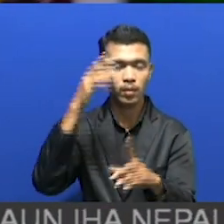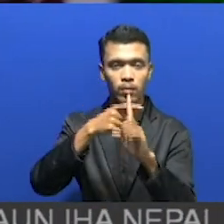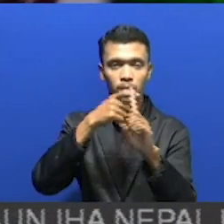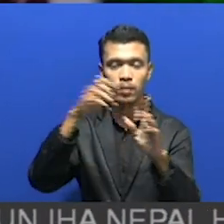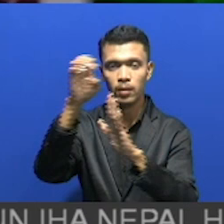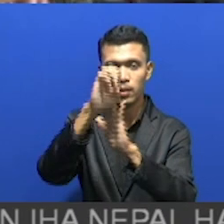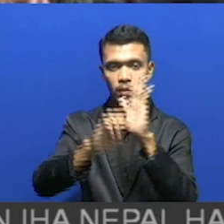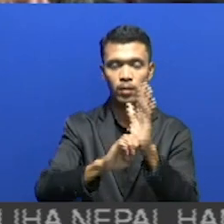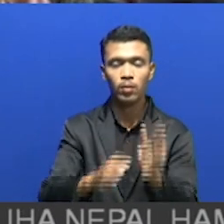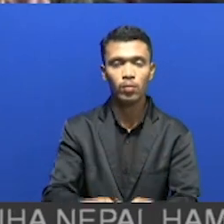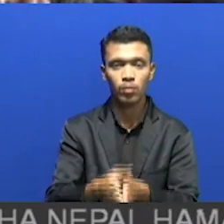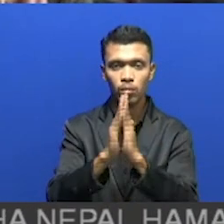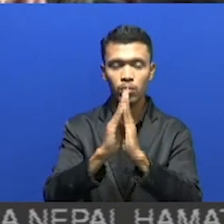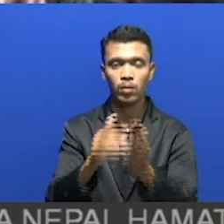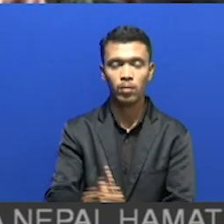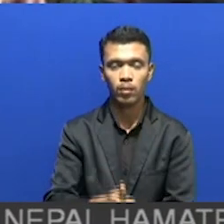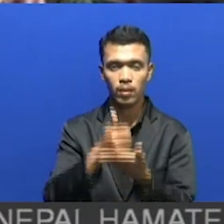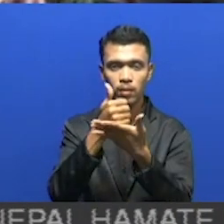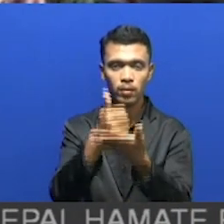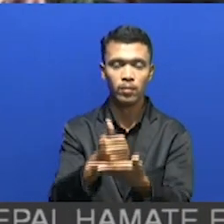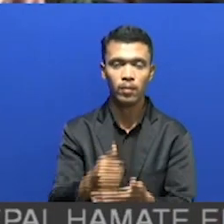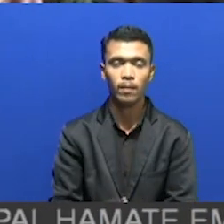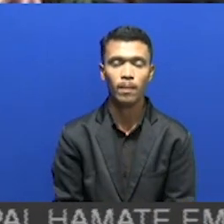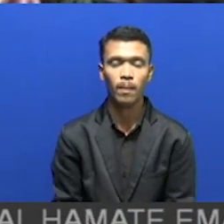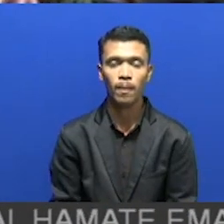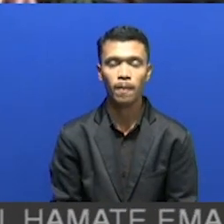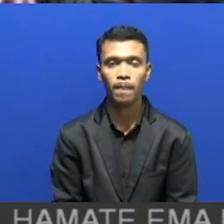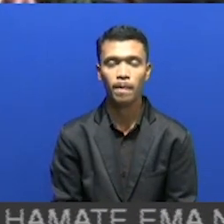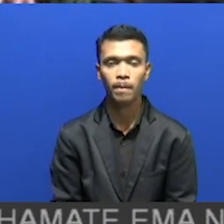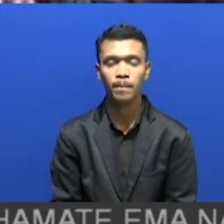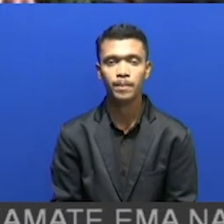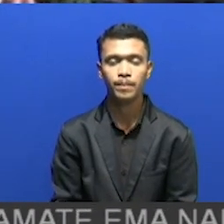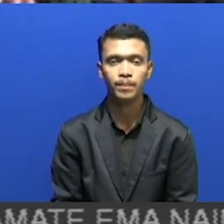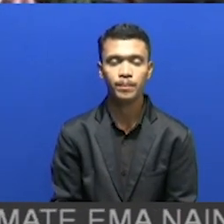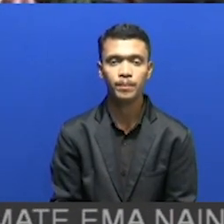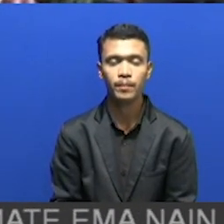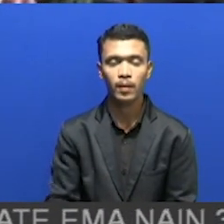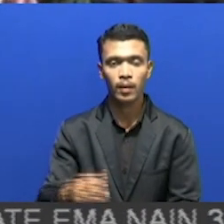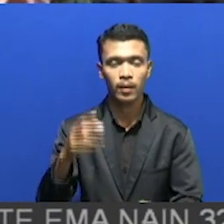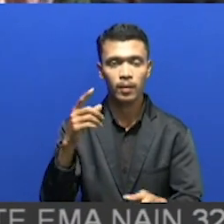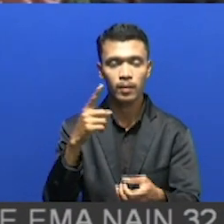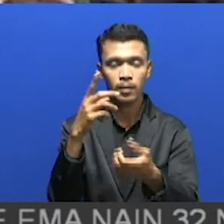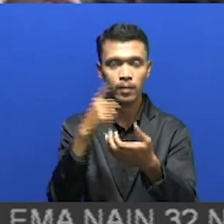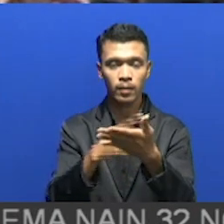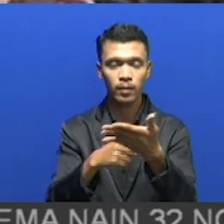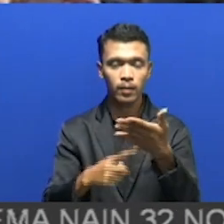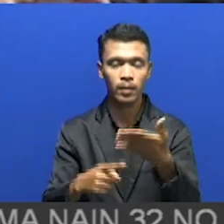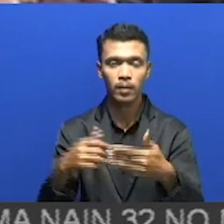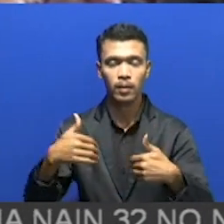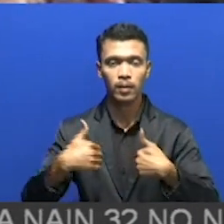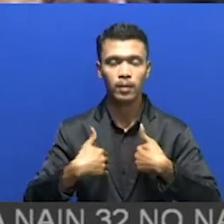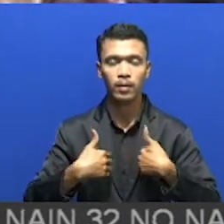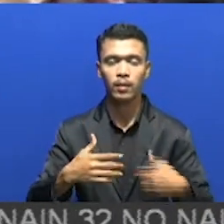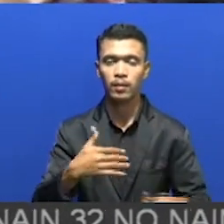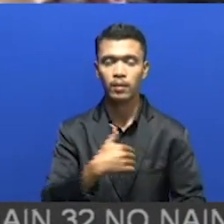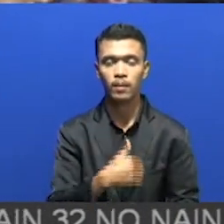tomar atenção. Na causa mate tabanina usus nemax rahun kanik sato nina atembo ko aten ida